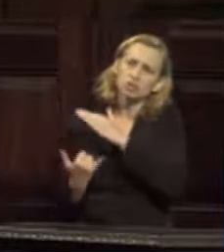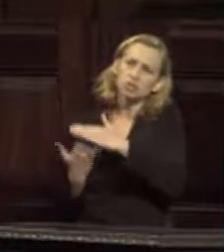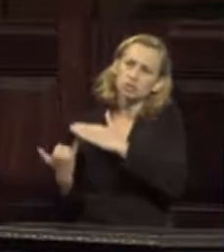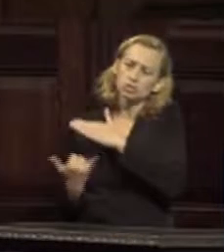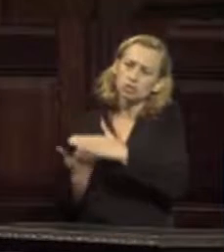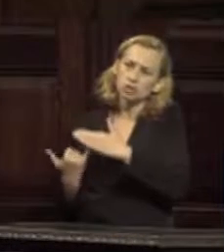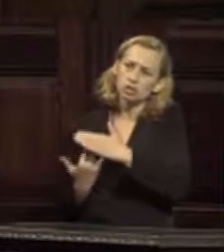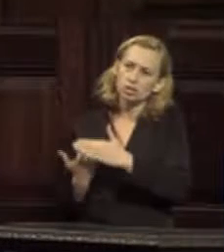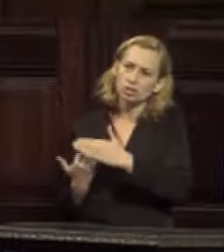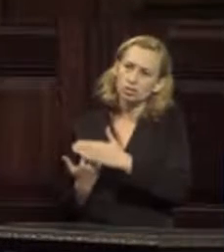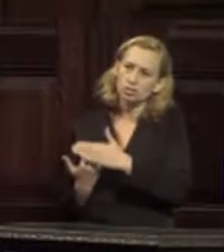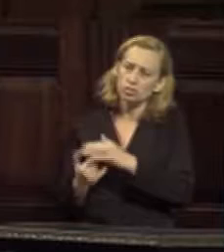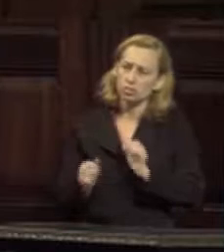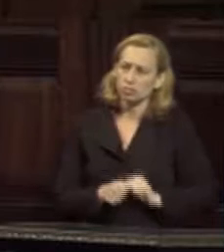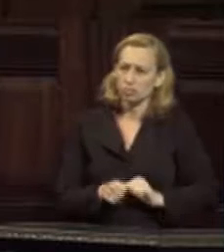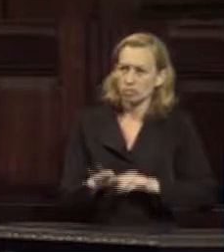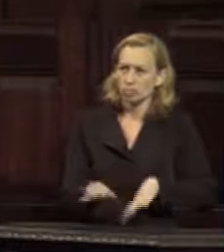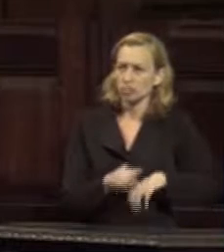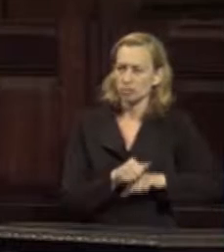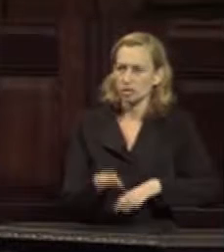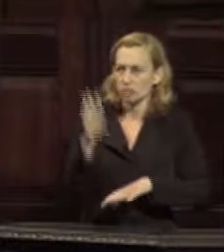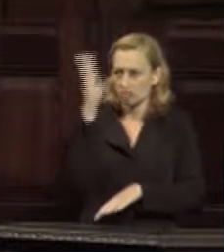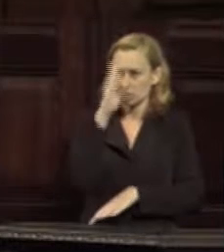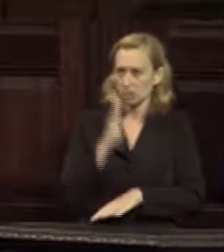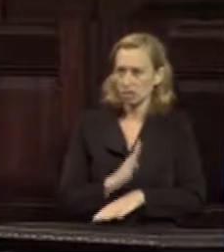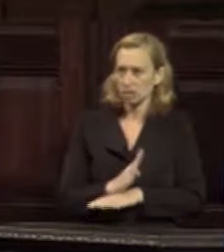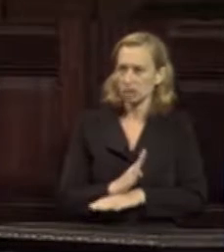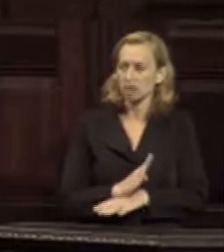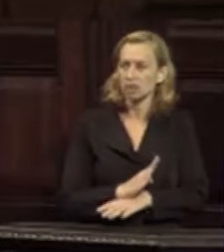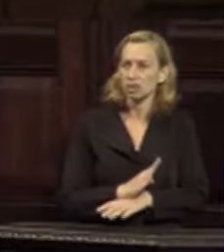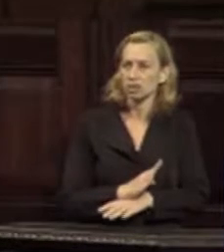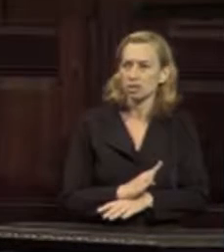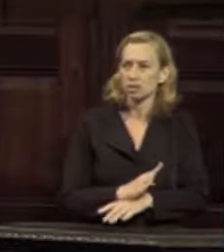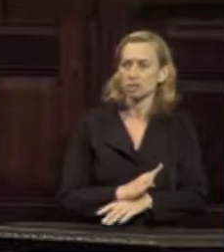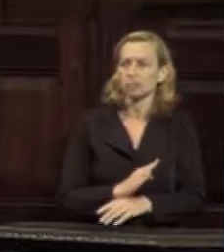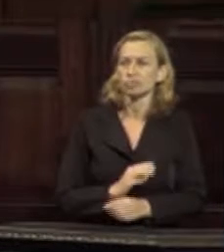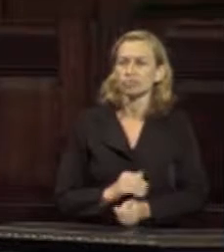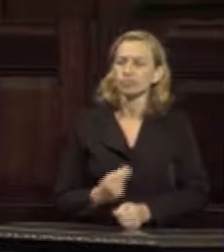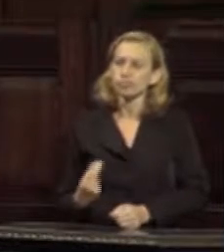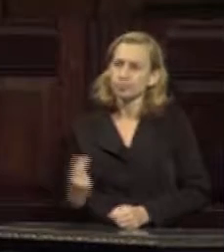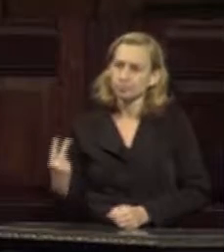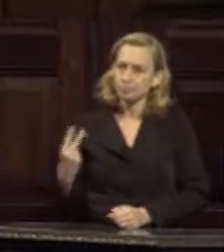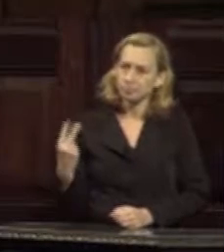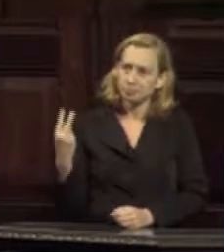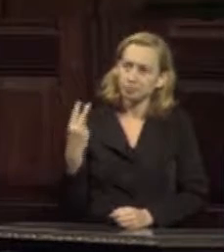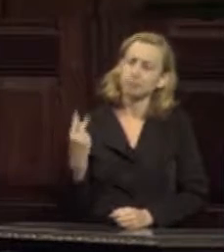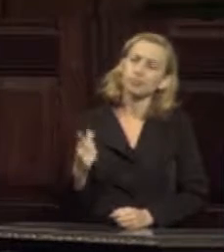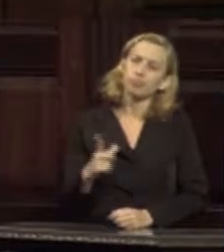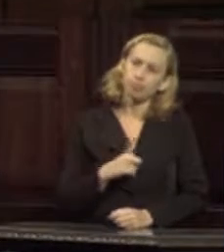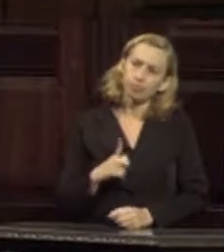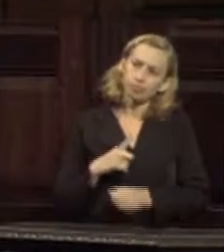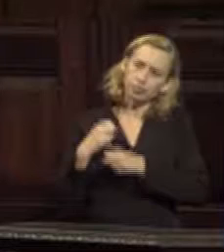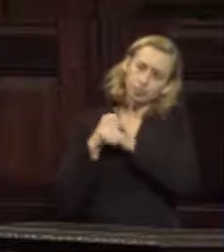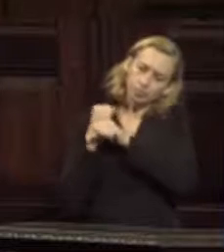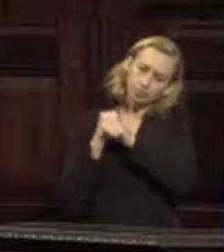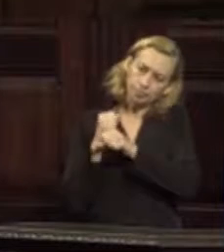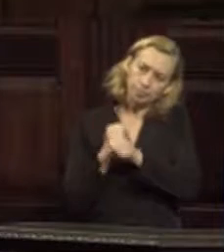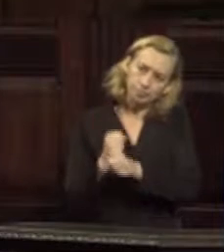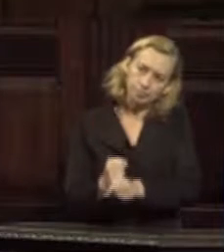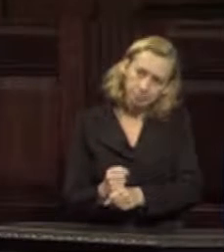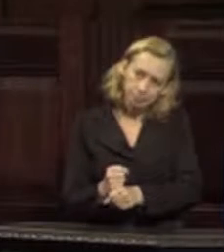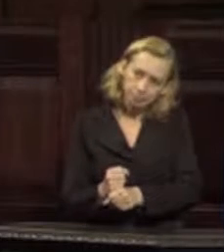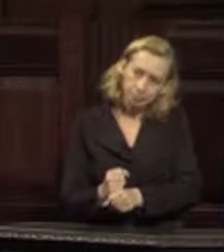Exército Brasileiro preza a respeitabilidade que conquistou ao longo